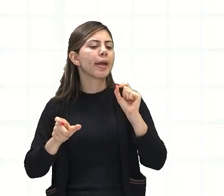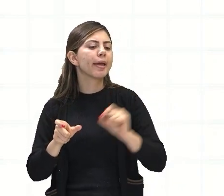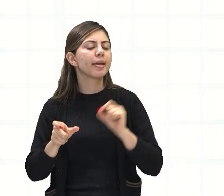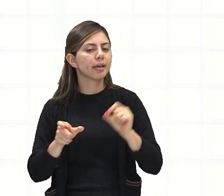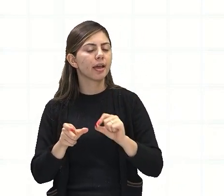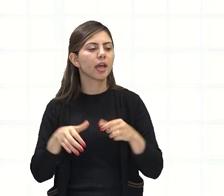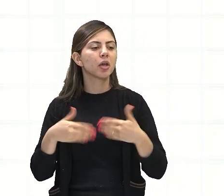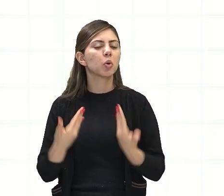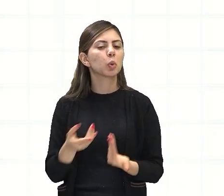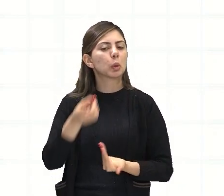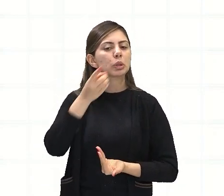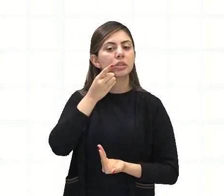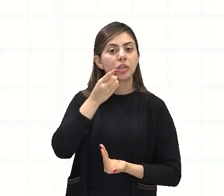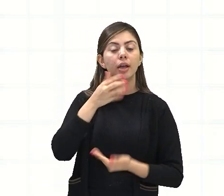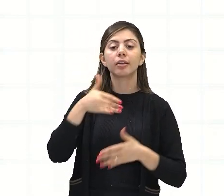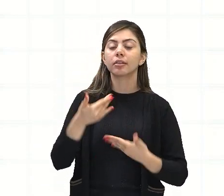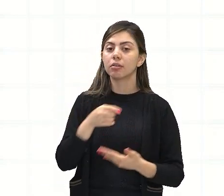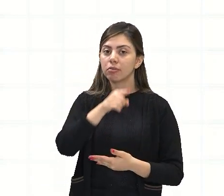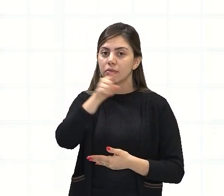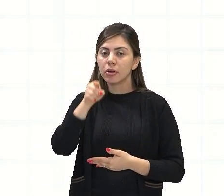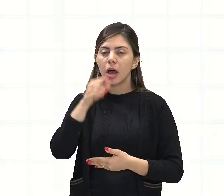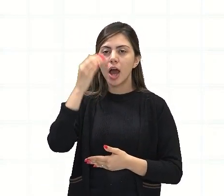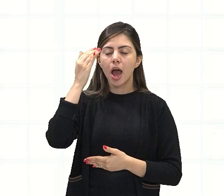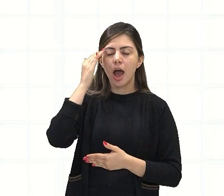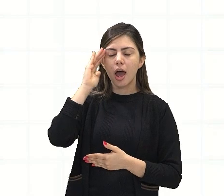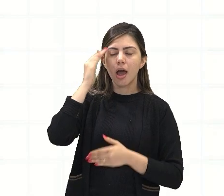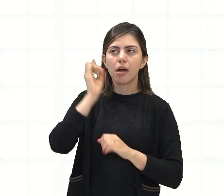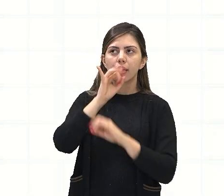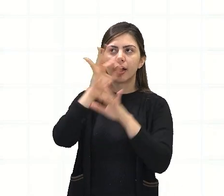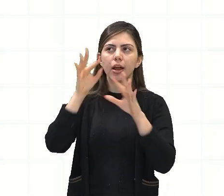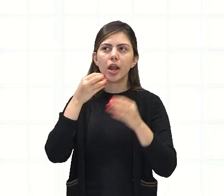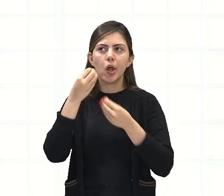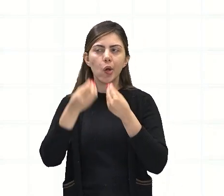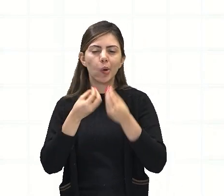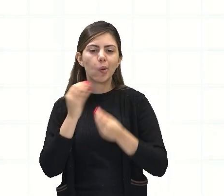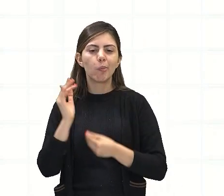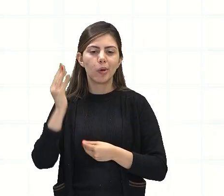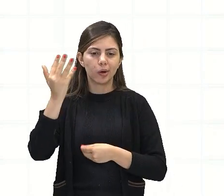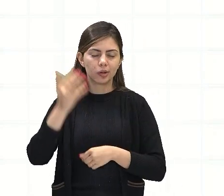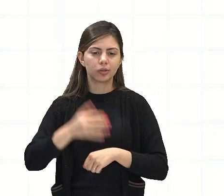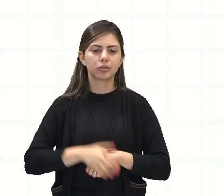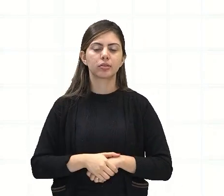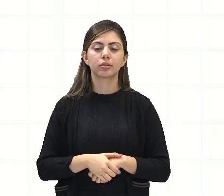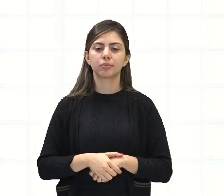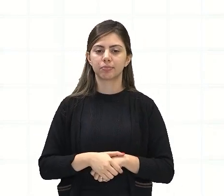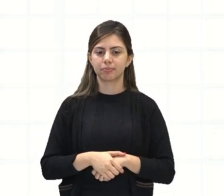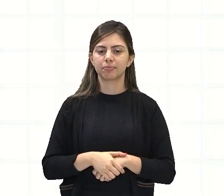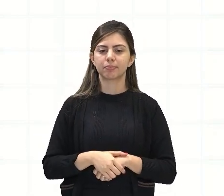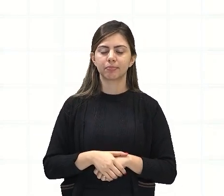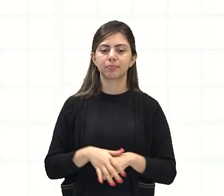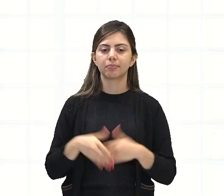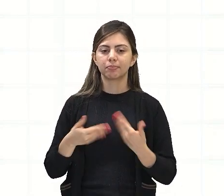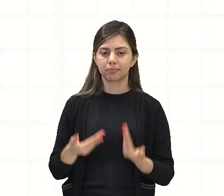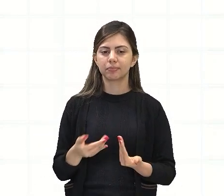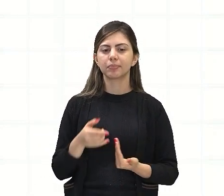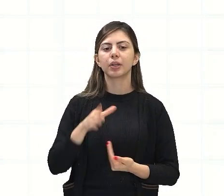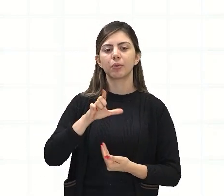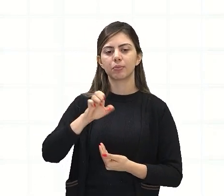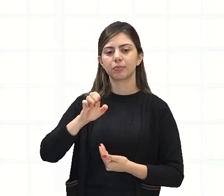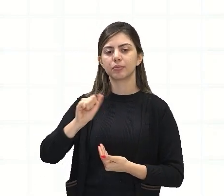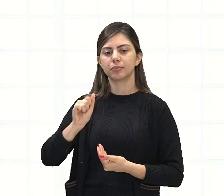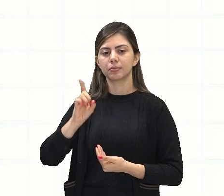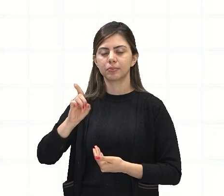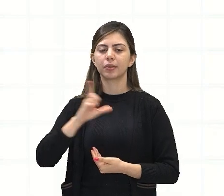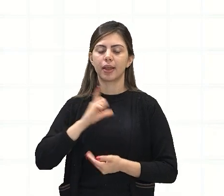ir compreendendo e formando uma referência e apreendendo o texto. Então, lá no LID nós temos